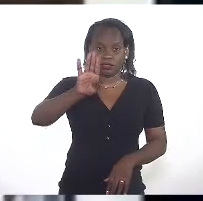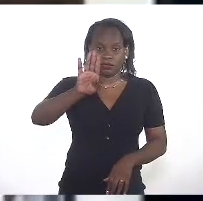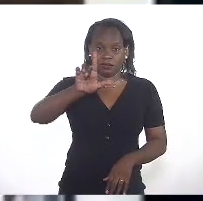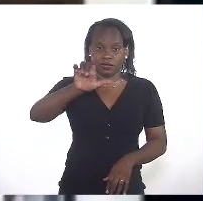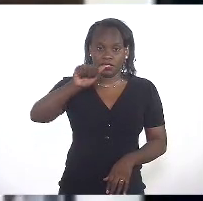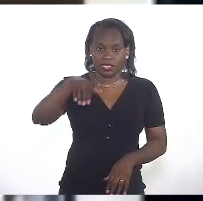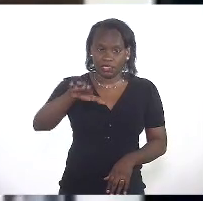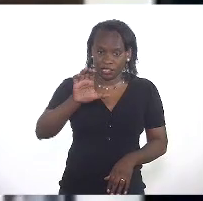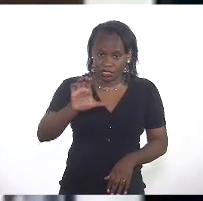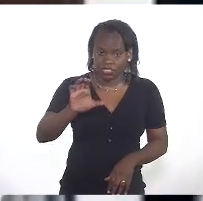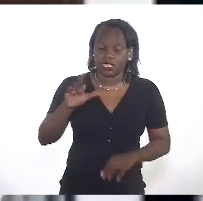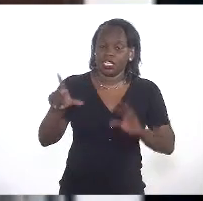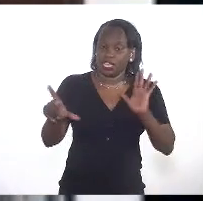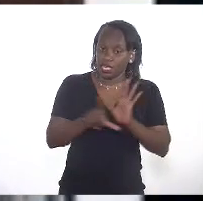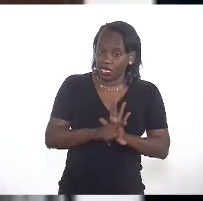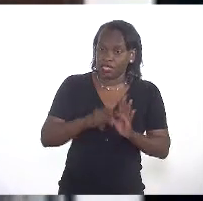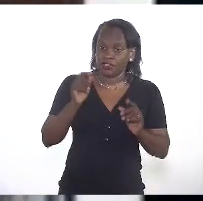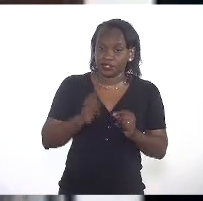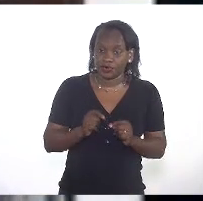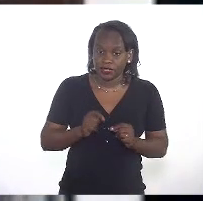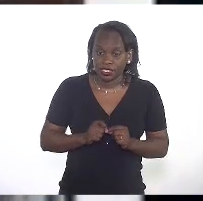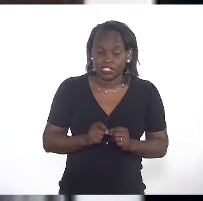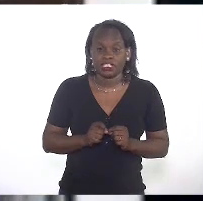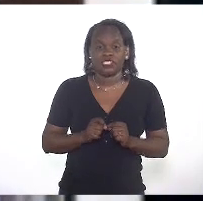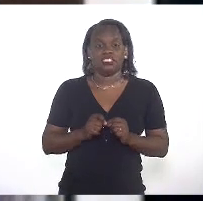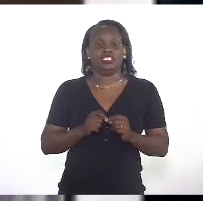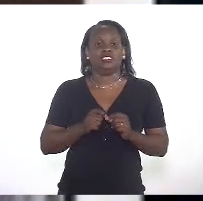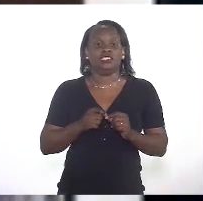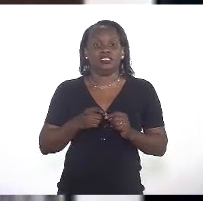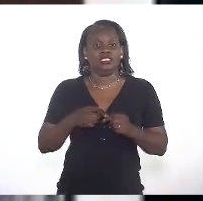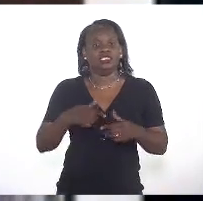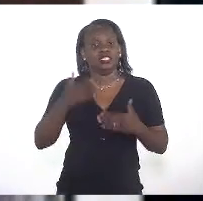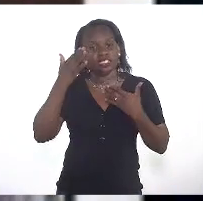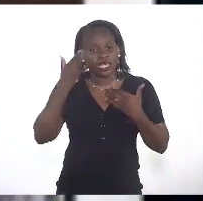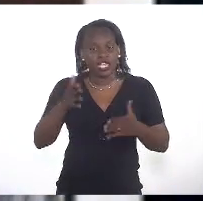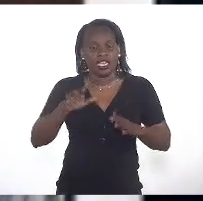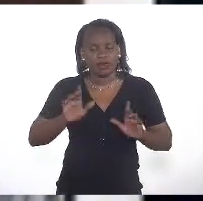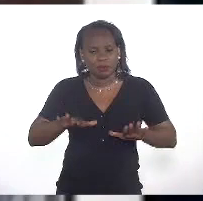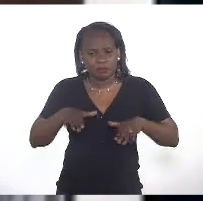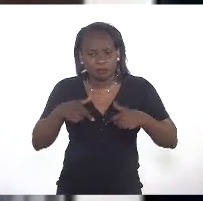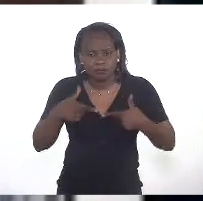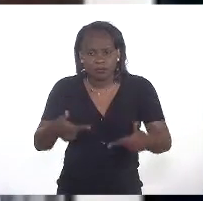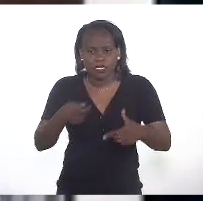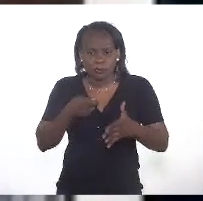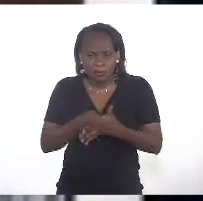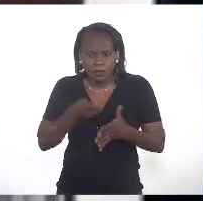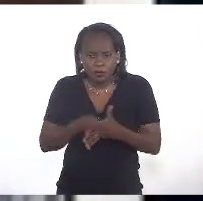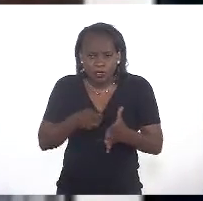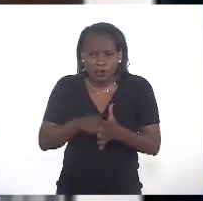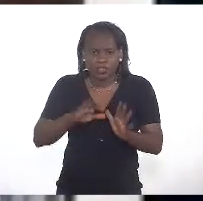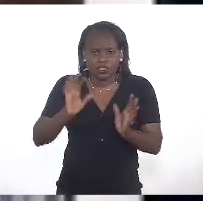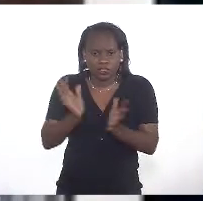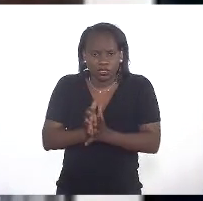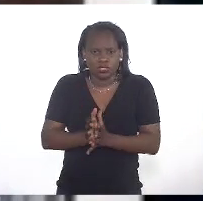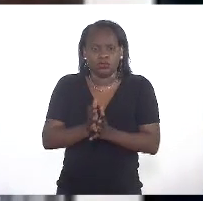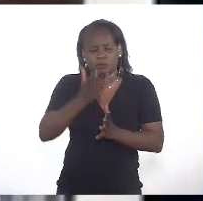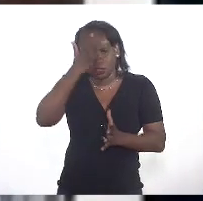esta construída graças à mobilização das